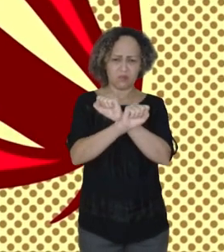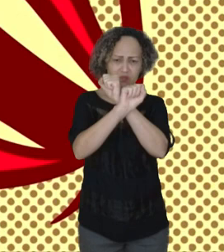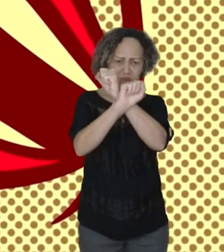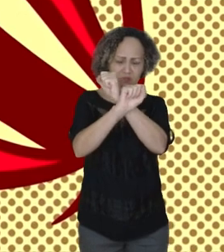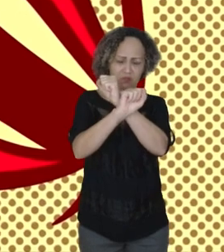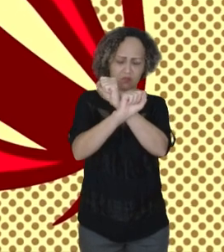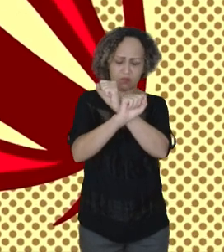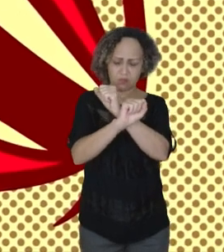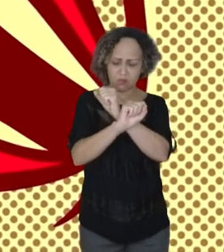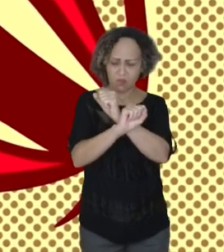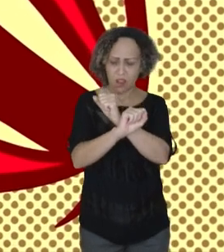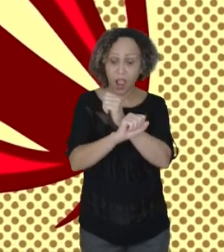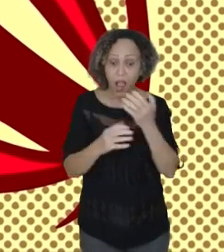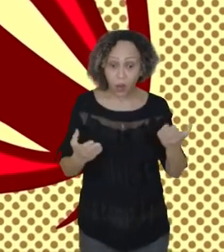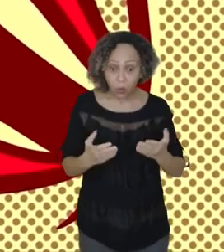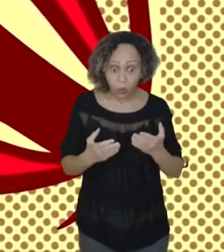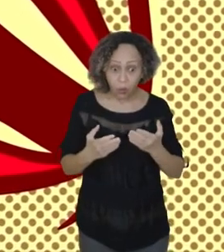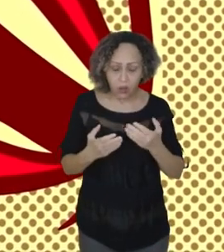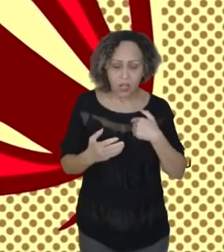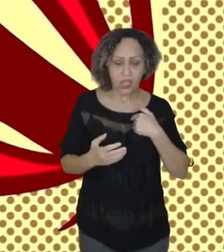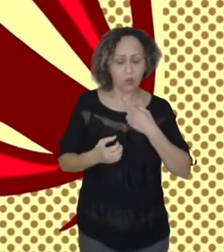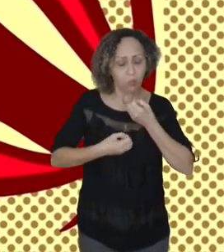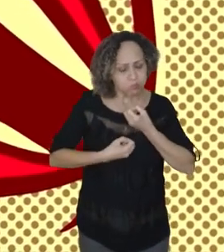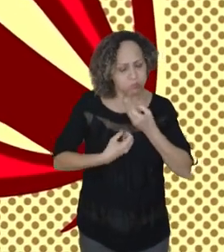agora eu vou falar.